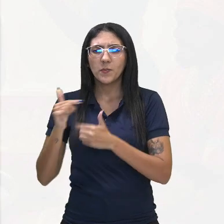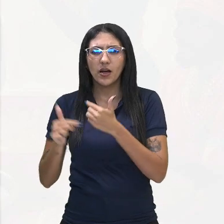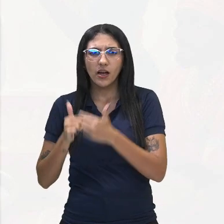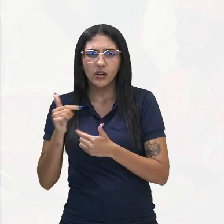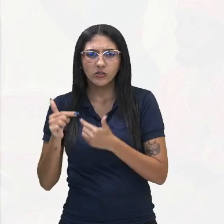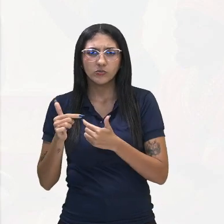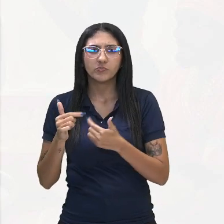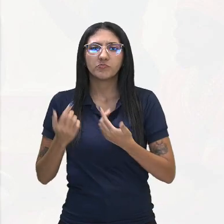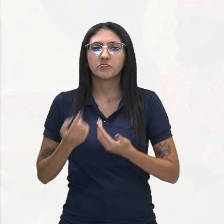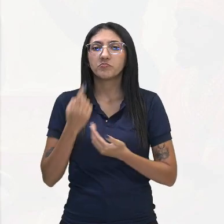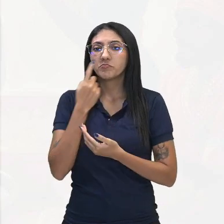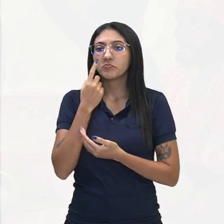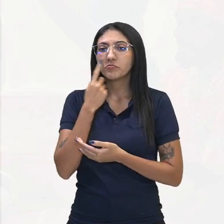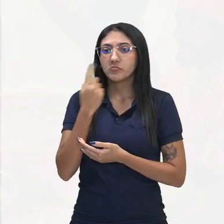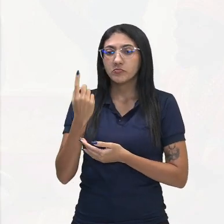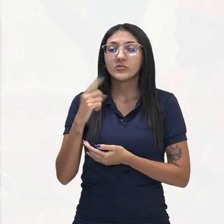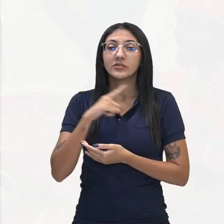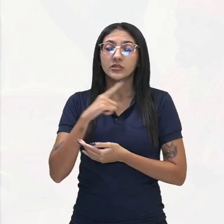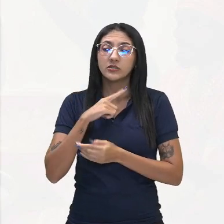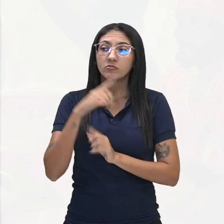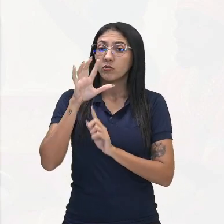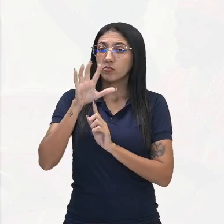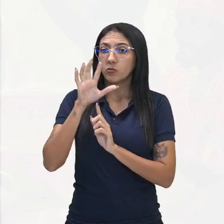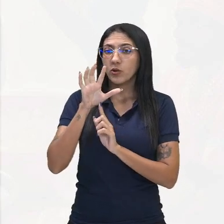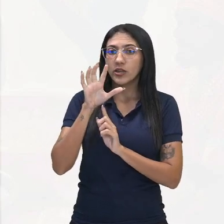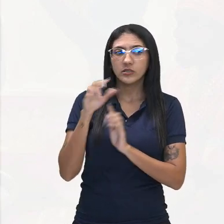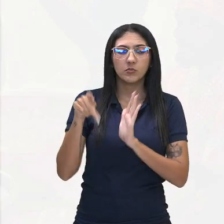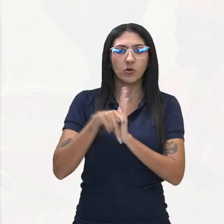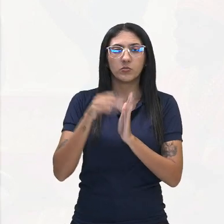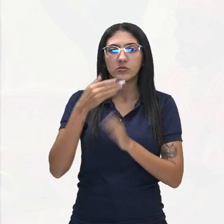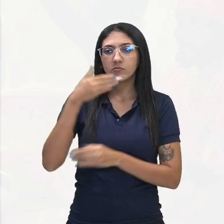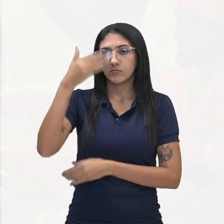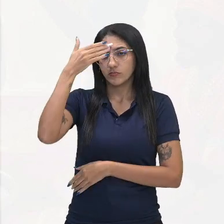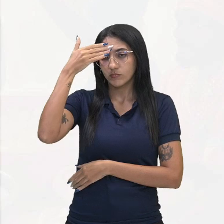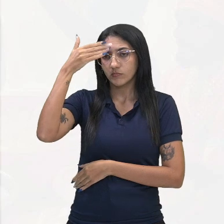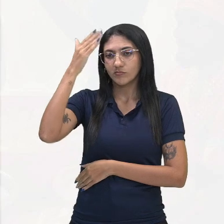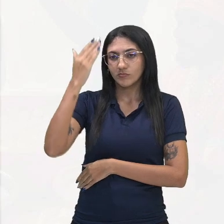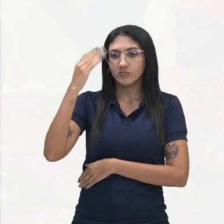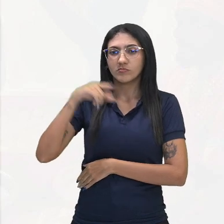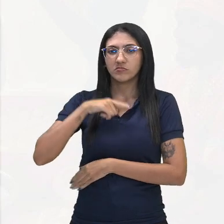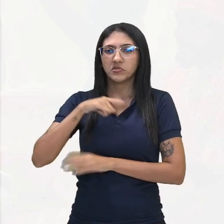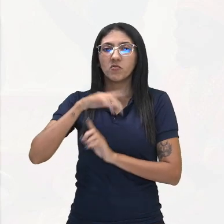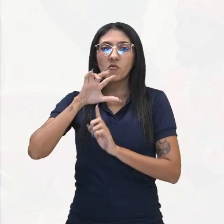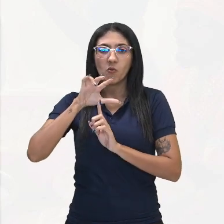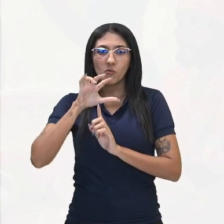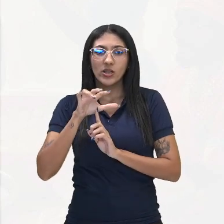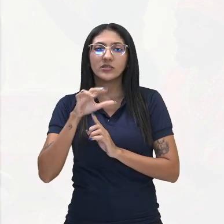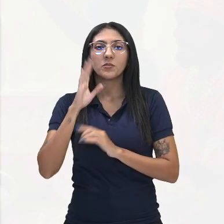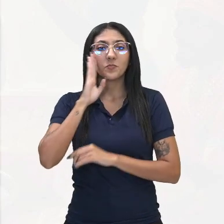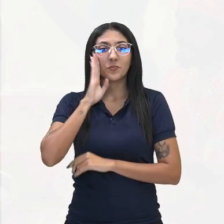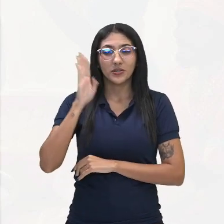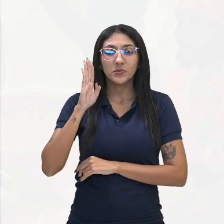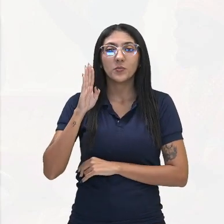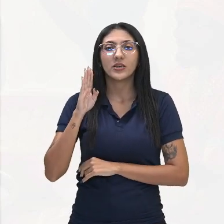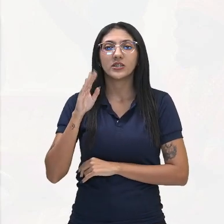A influência islâmica cresceu ao longo do tempo, particularmente entre a